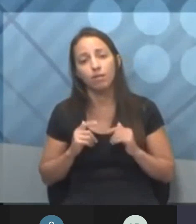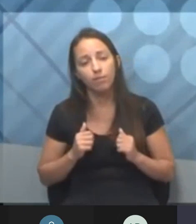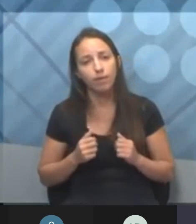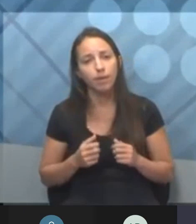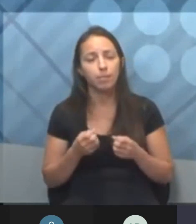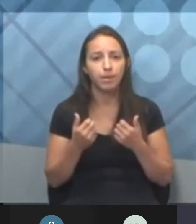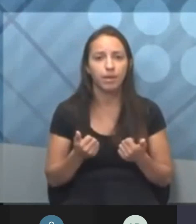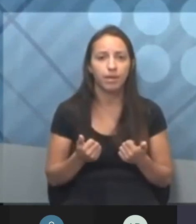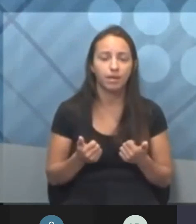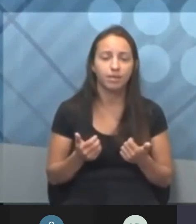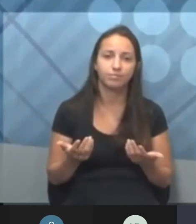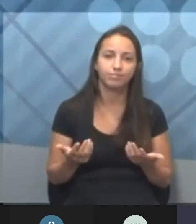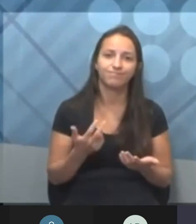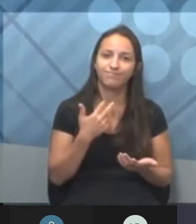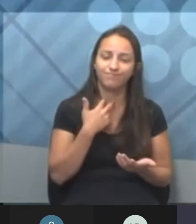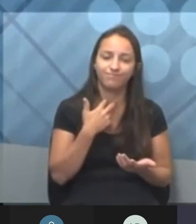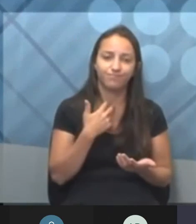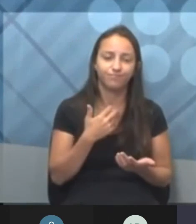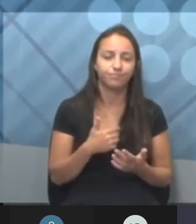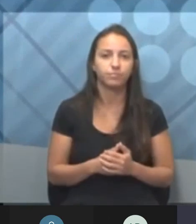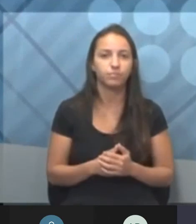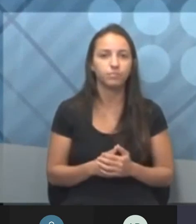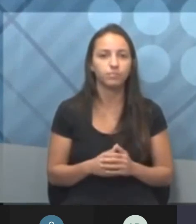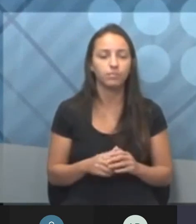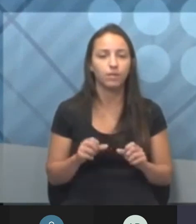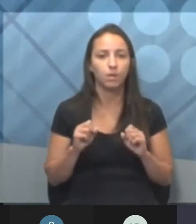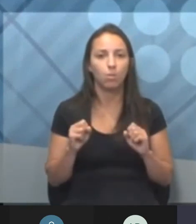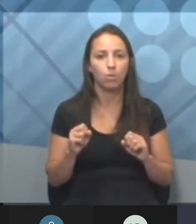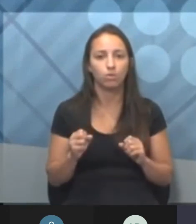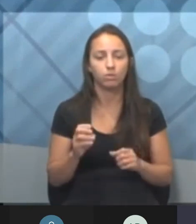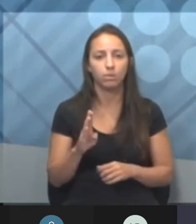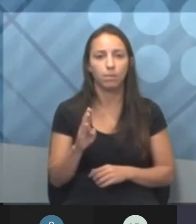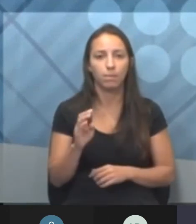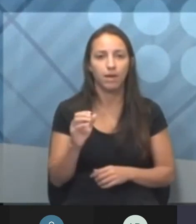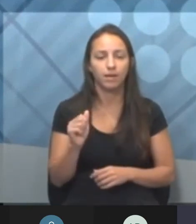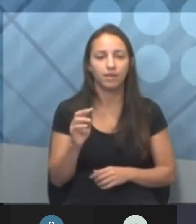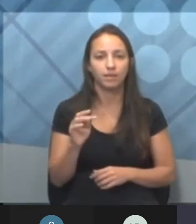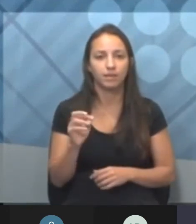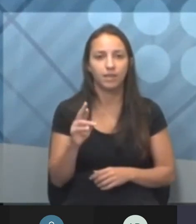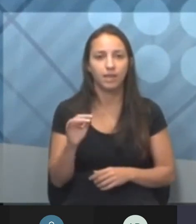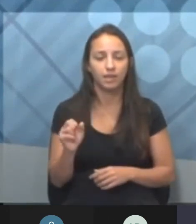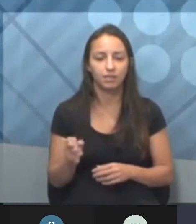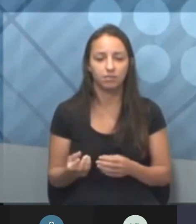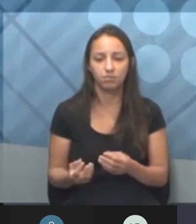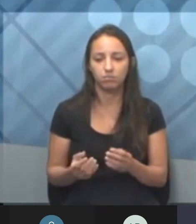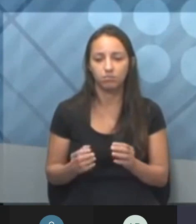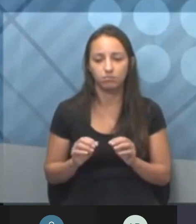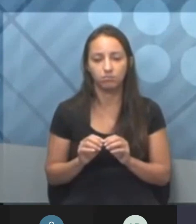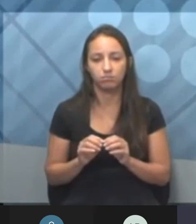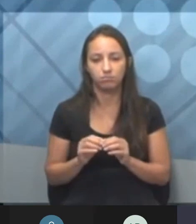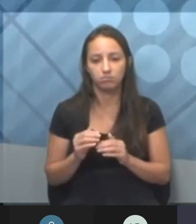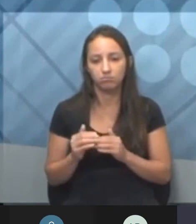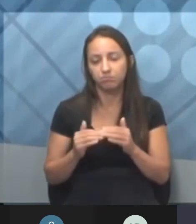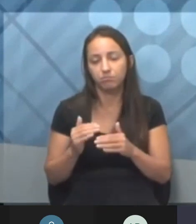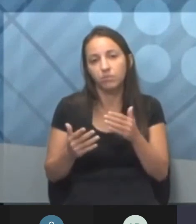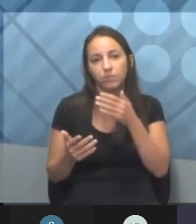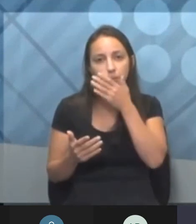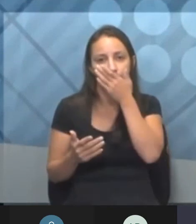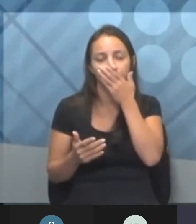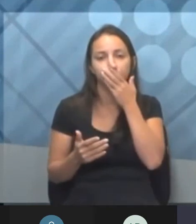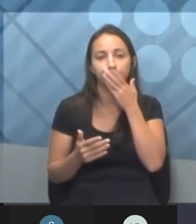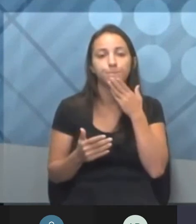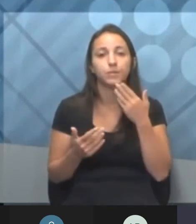poros ali. Então, micro-organismos podem se desenvolver e acabar também afetando os outros alimentos, certo?